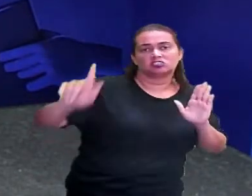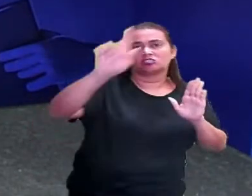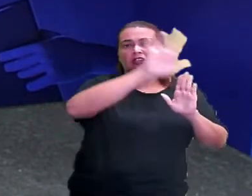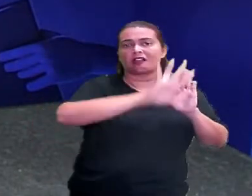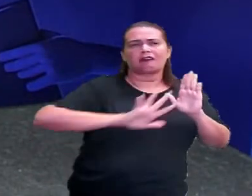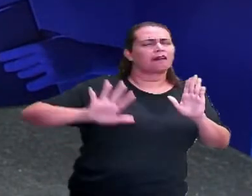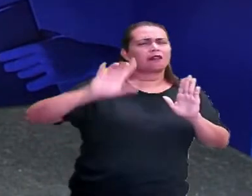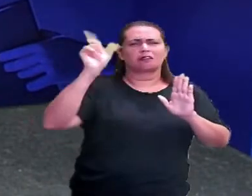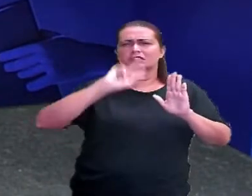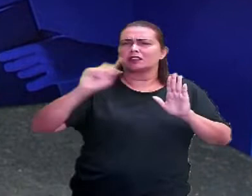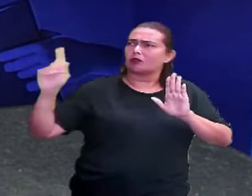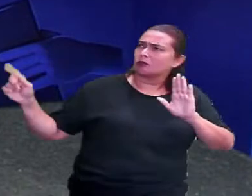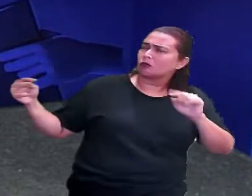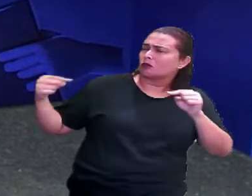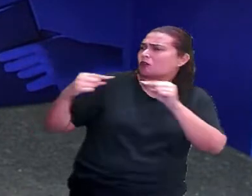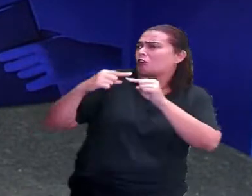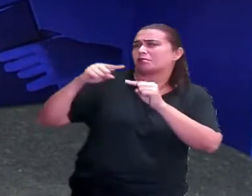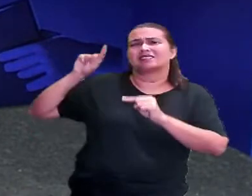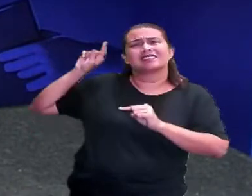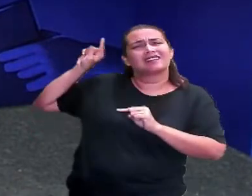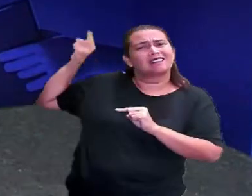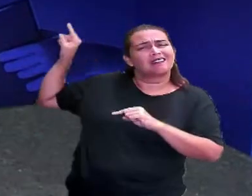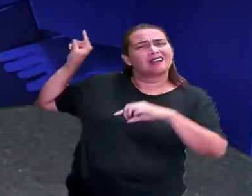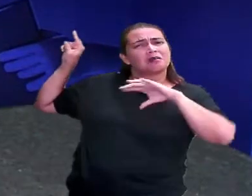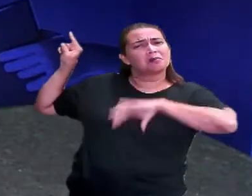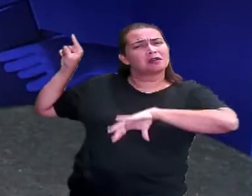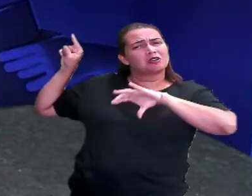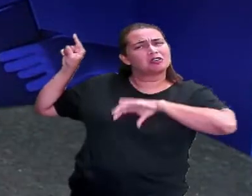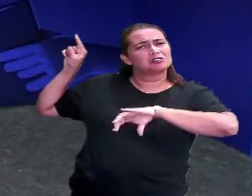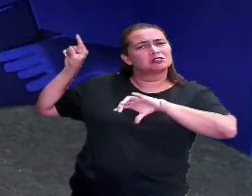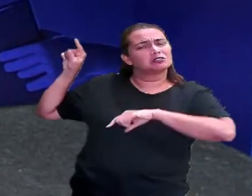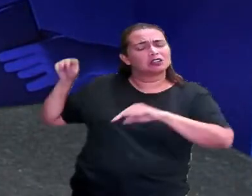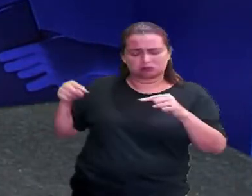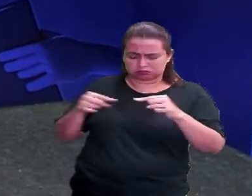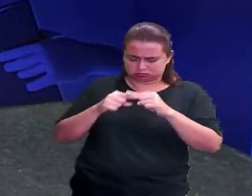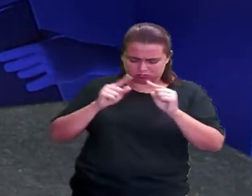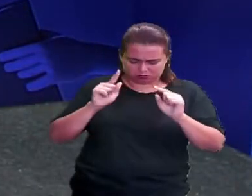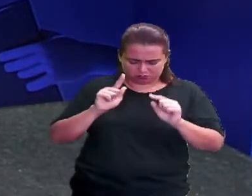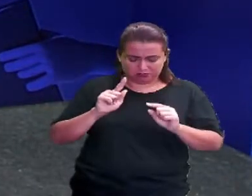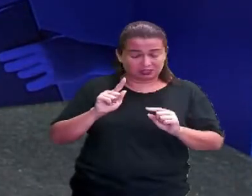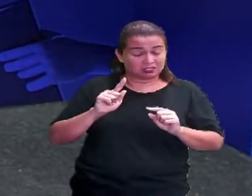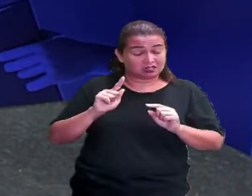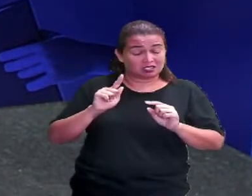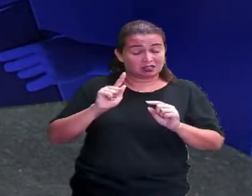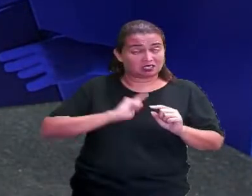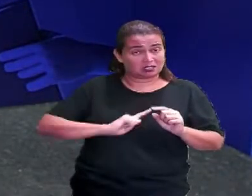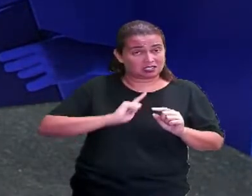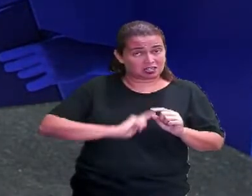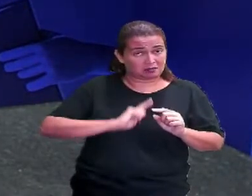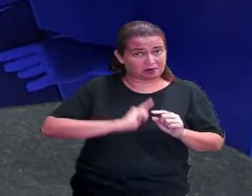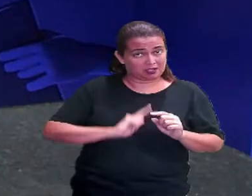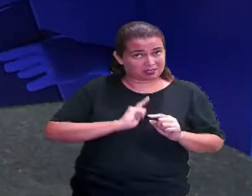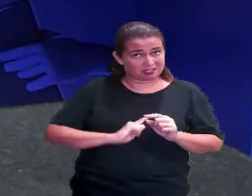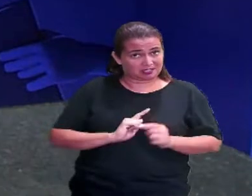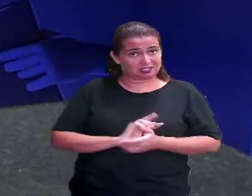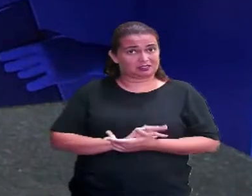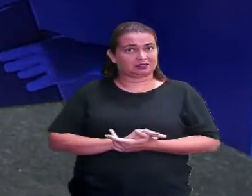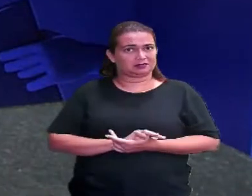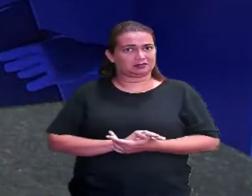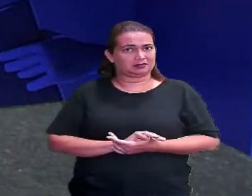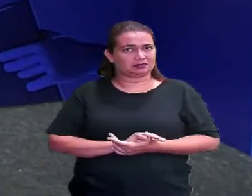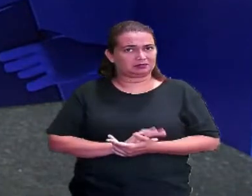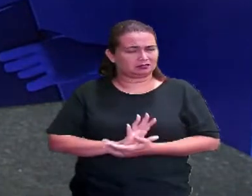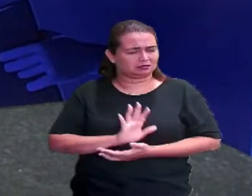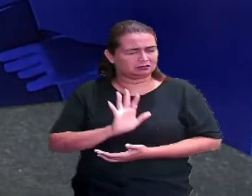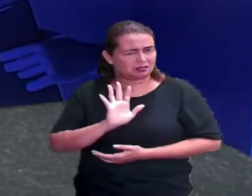português lá de Portugal, tal como está ali na gramática de Portugal. Mas esse tipo de coisa a gente não empurra de